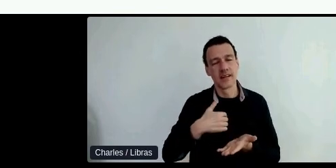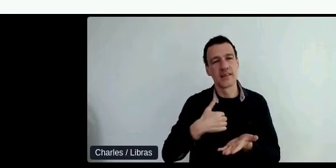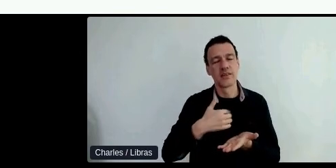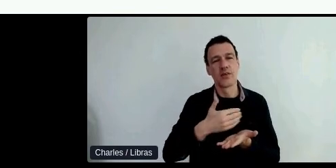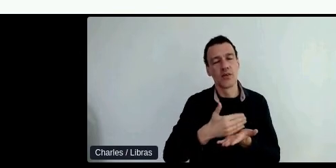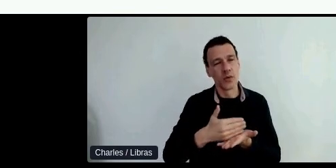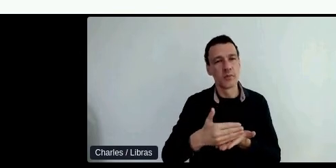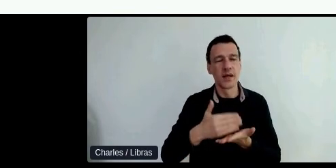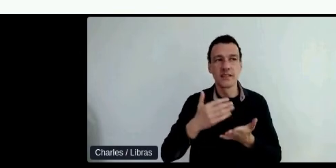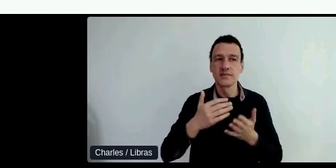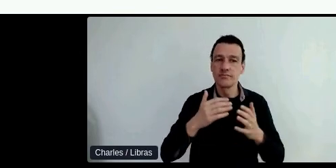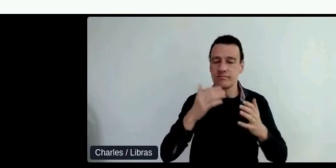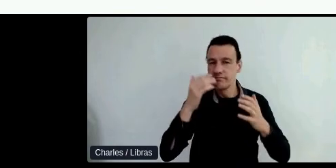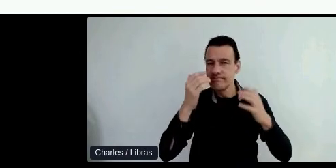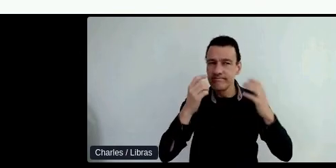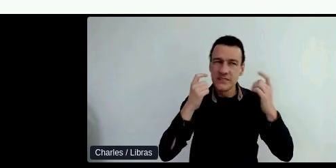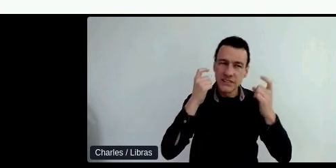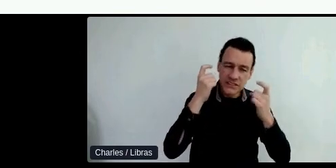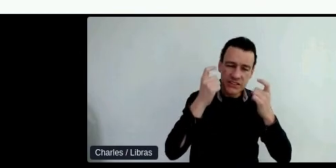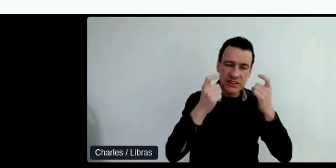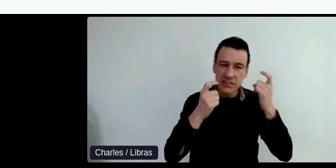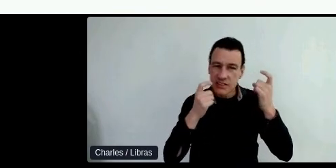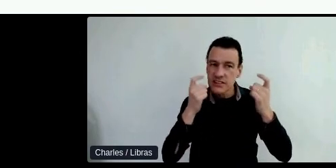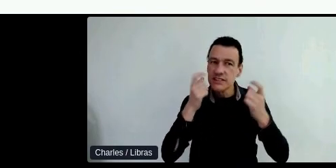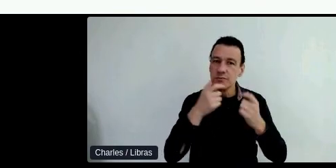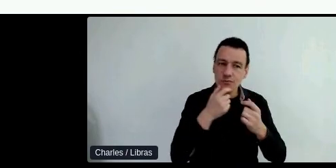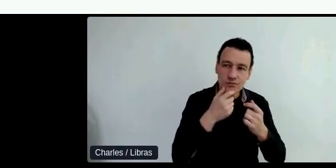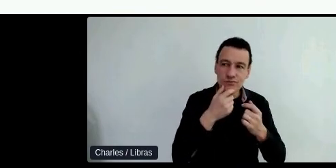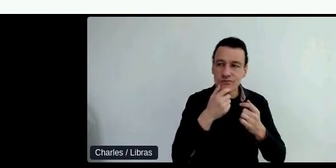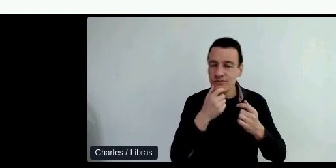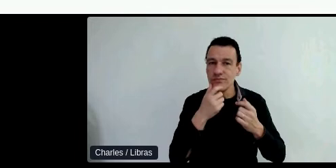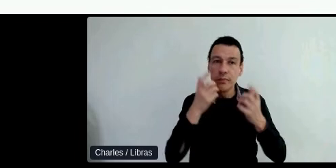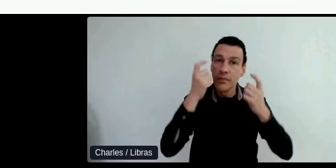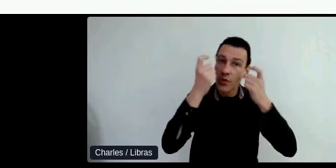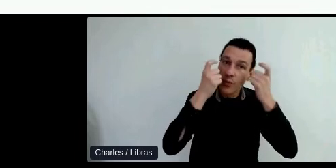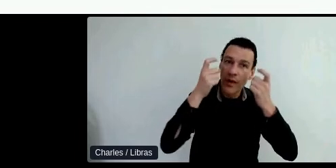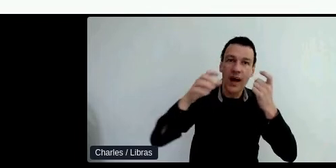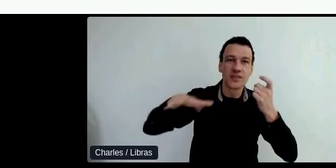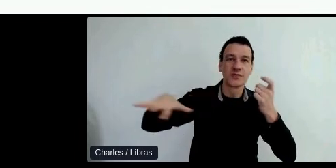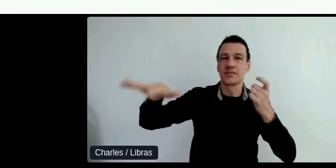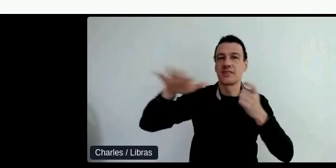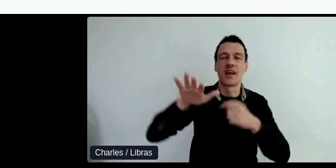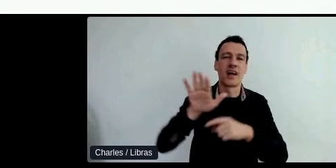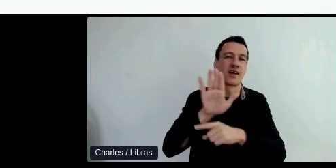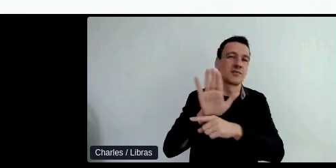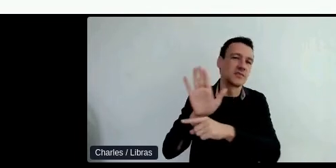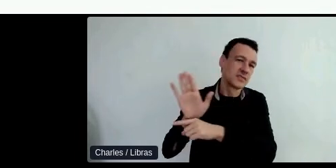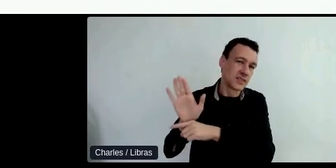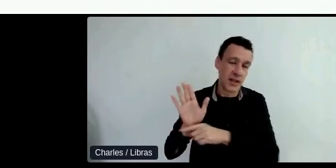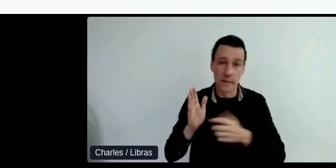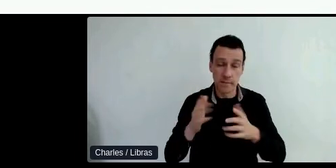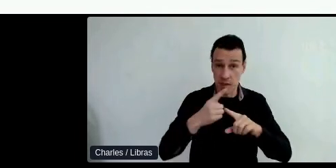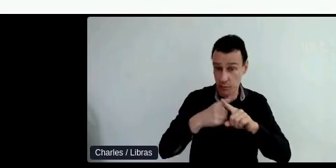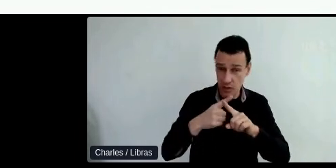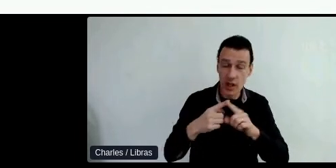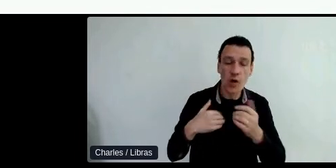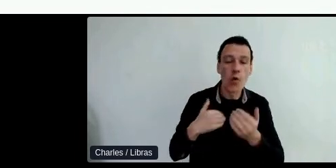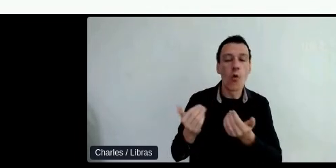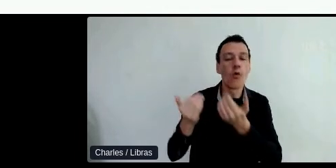essa preocupação e ver que quando eu ofereço um produto que mais pessoas podem